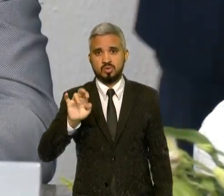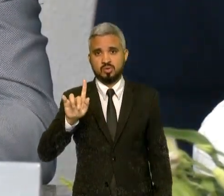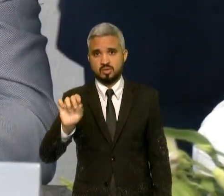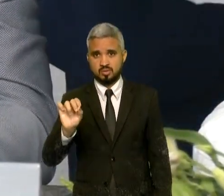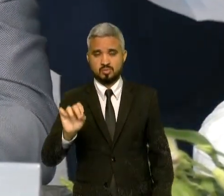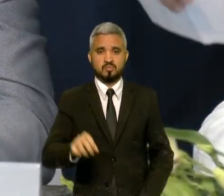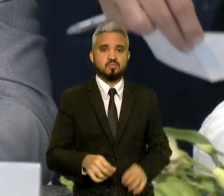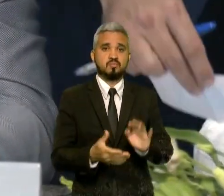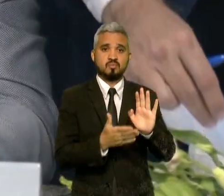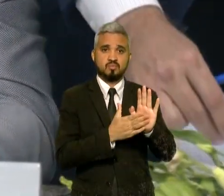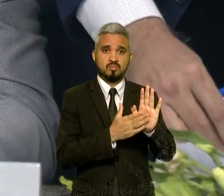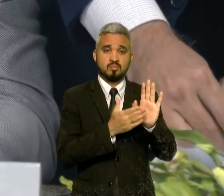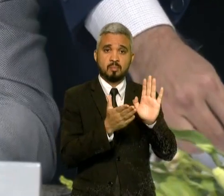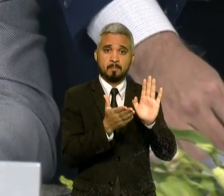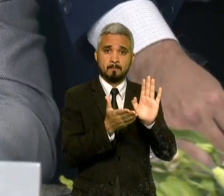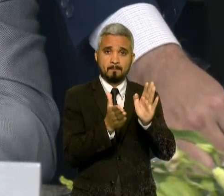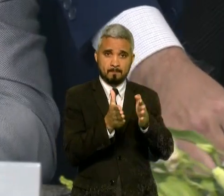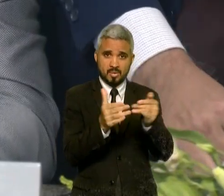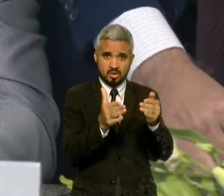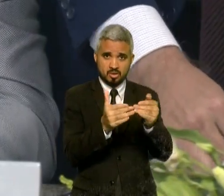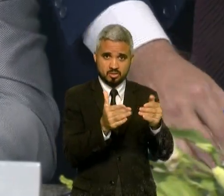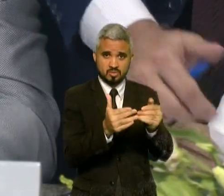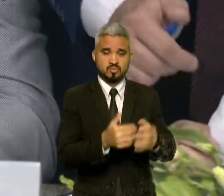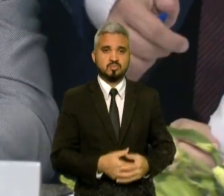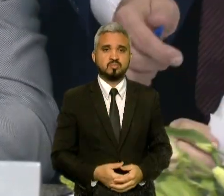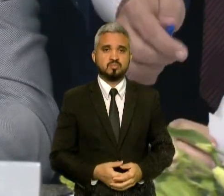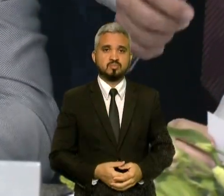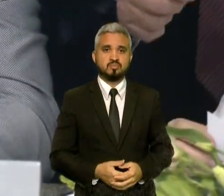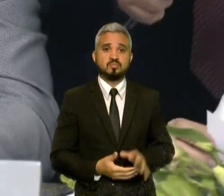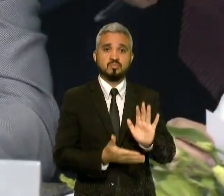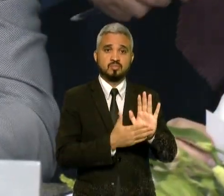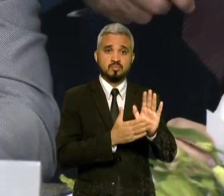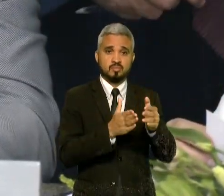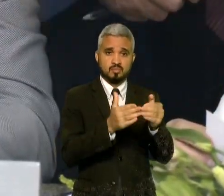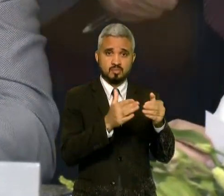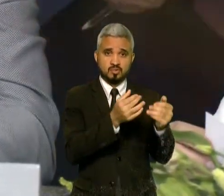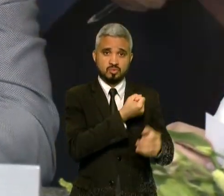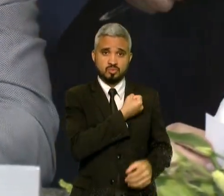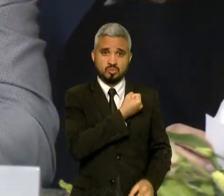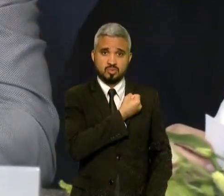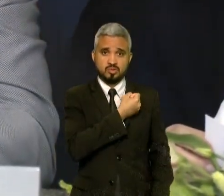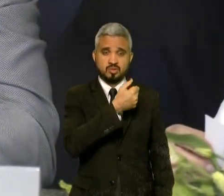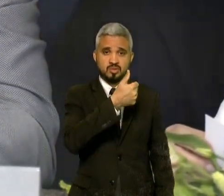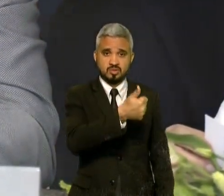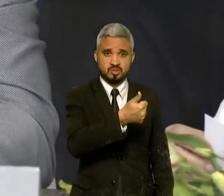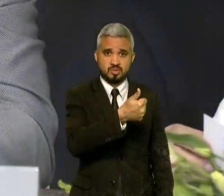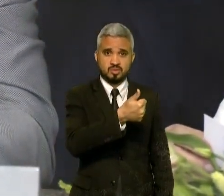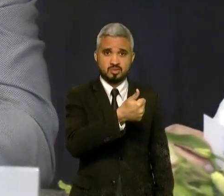Requerimentos, senhora presidente, senhores deputados e deputadas. Requerimento número